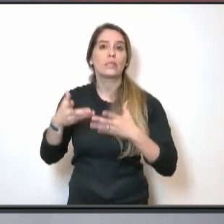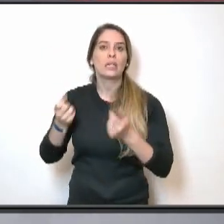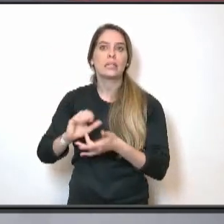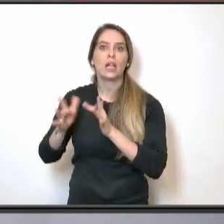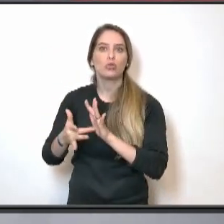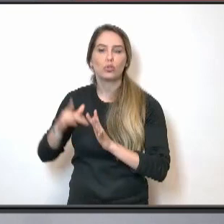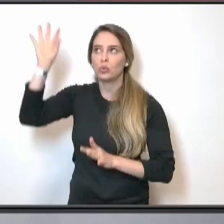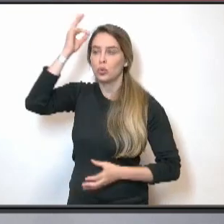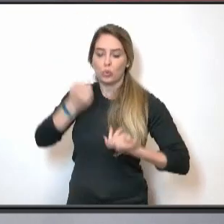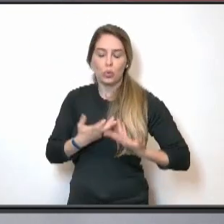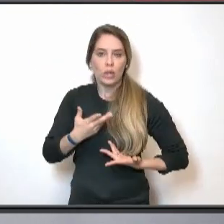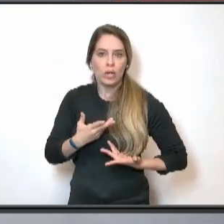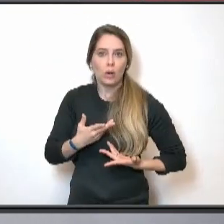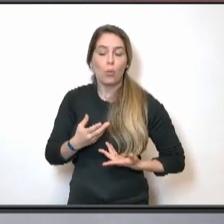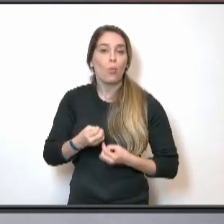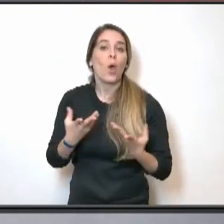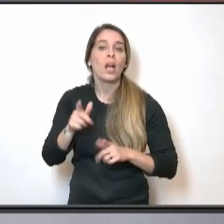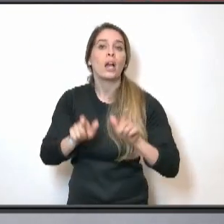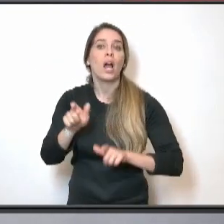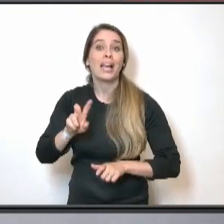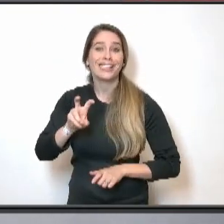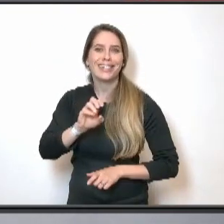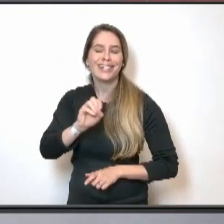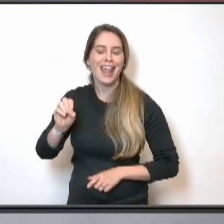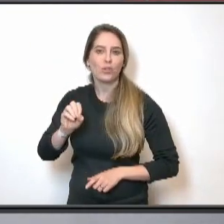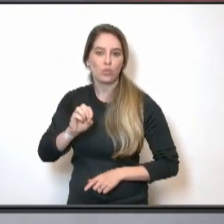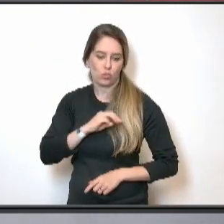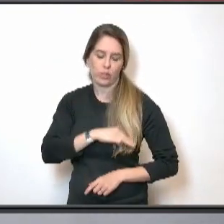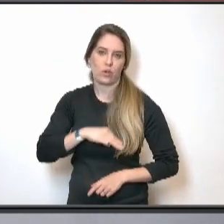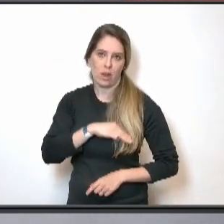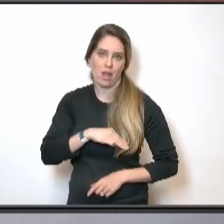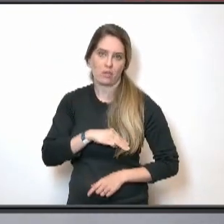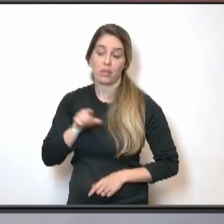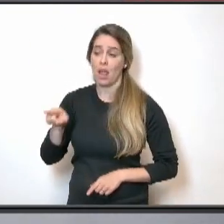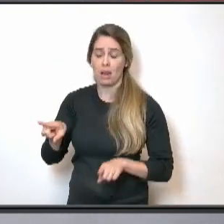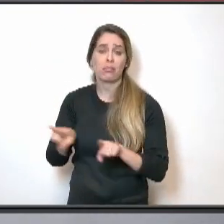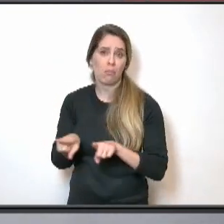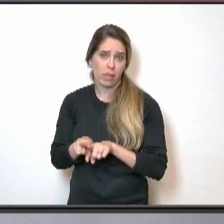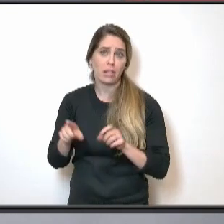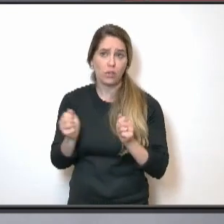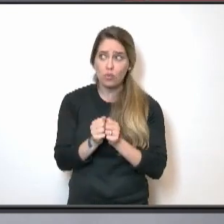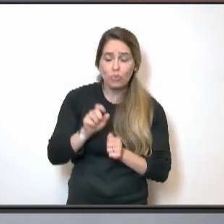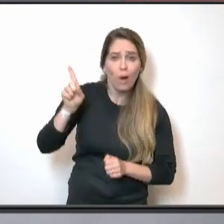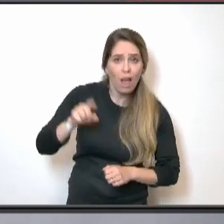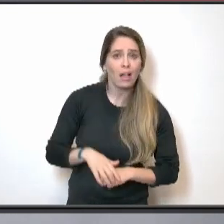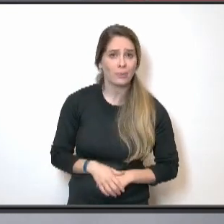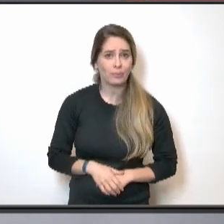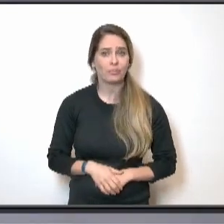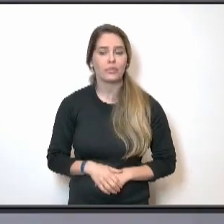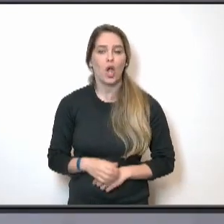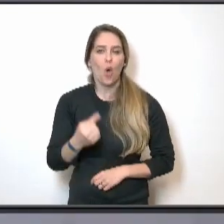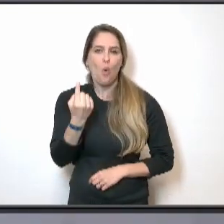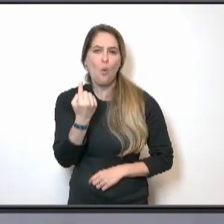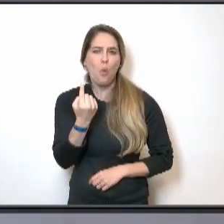Entre eles o próprio Dr. Shedd, que abençoou de modo tão tremendo a nação brasileira. Um daqueles